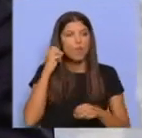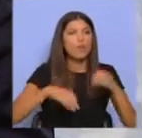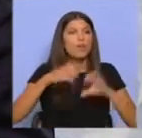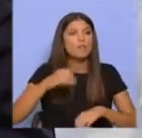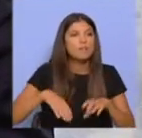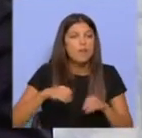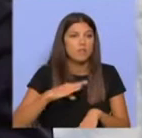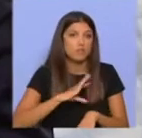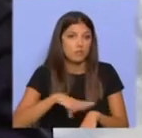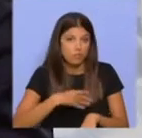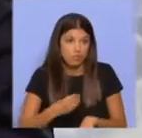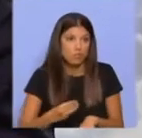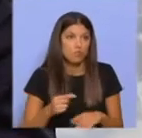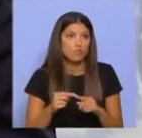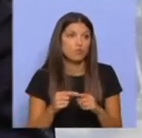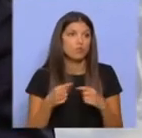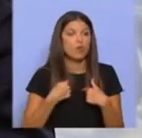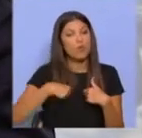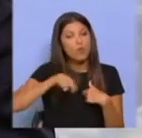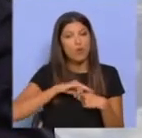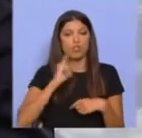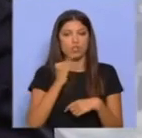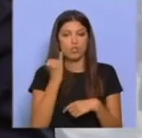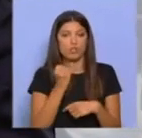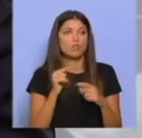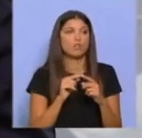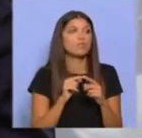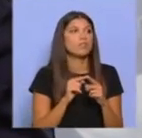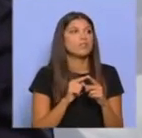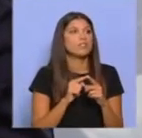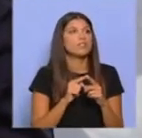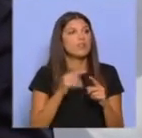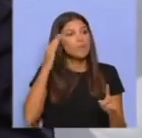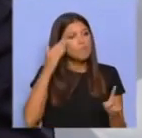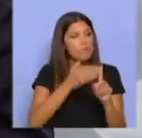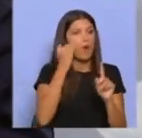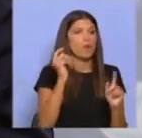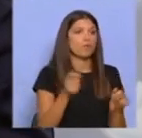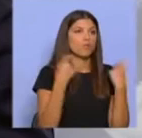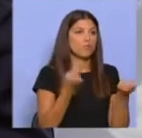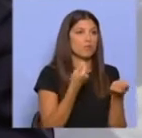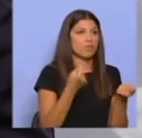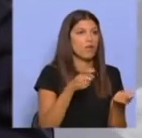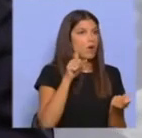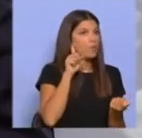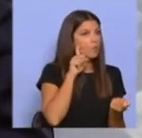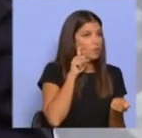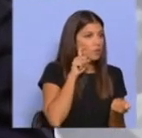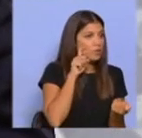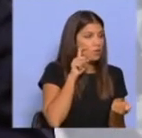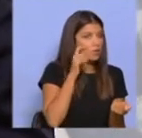torno de alguns valores fundamentais, já falei da promoção da dignidade humana, mas também da valorização de uma ética do cuidado